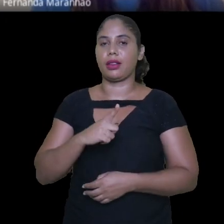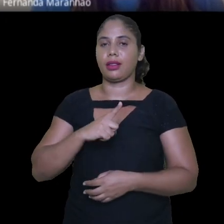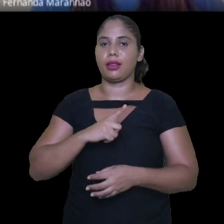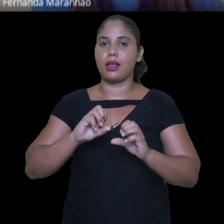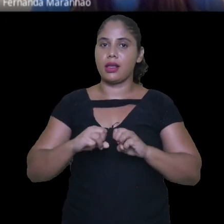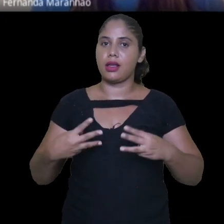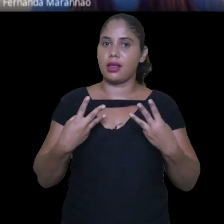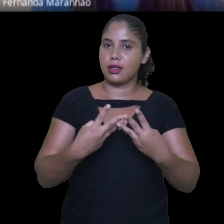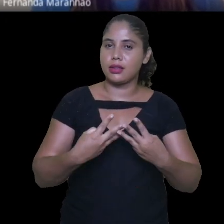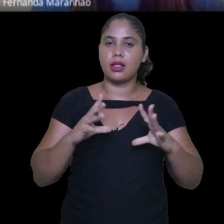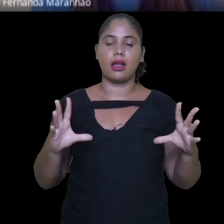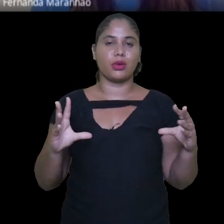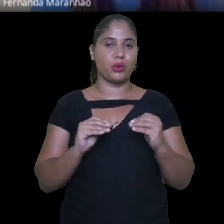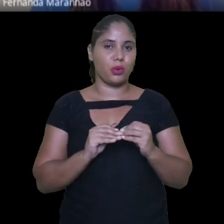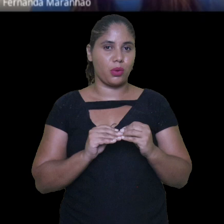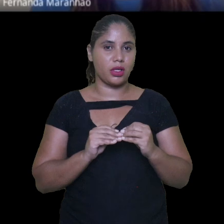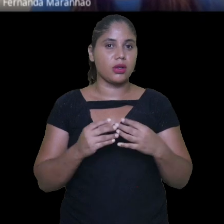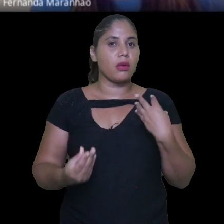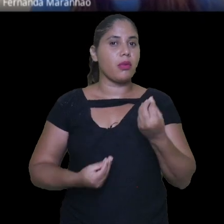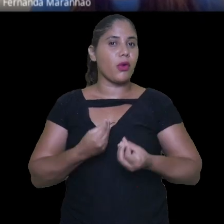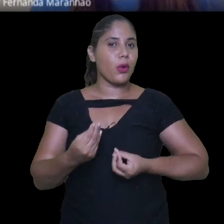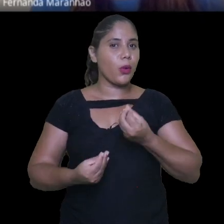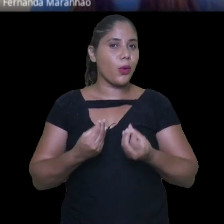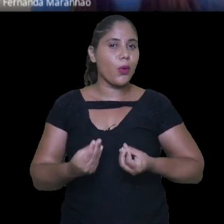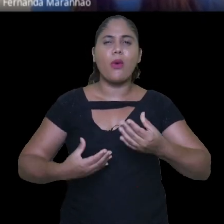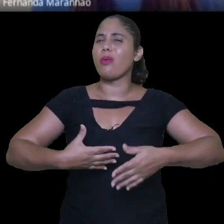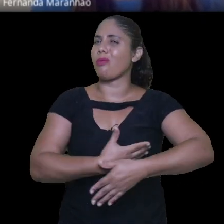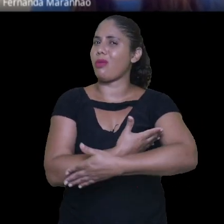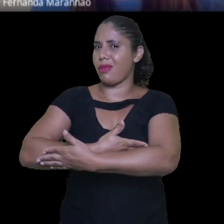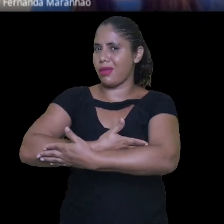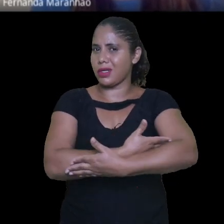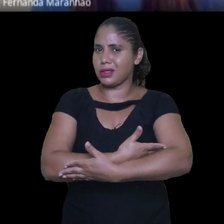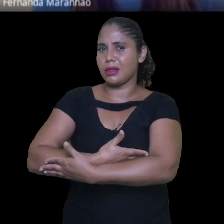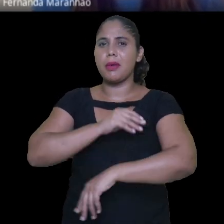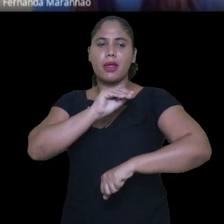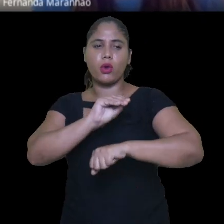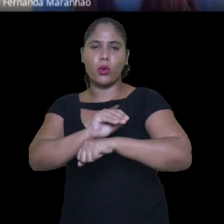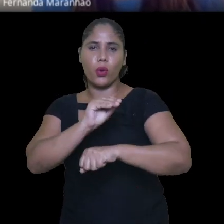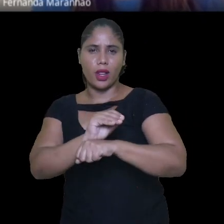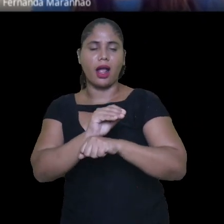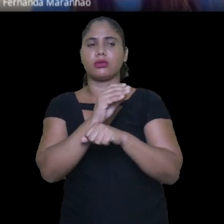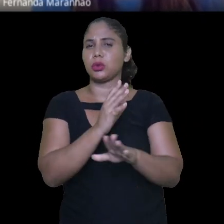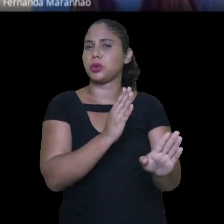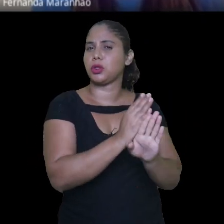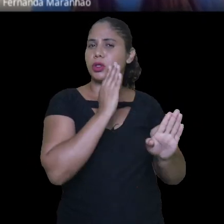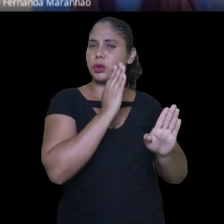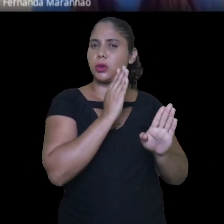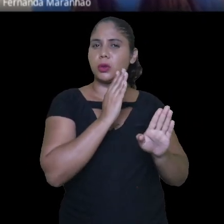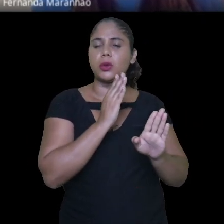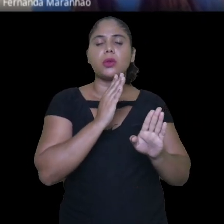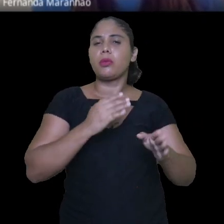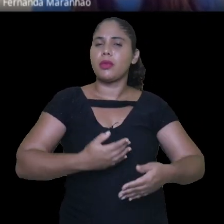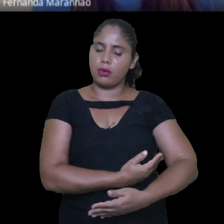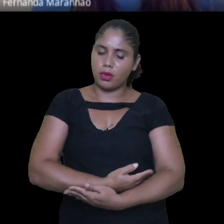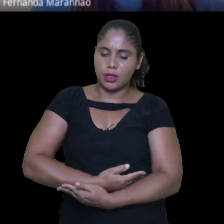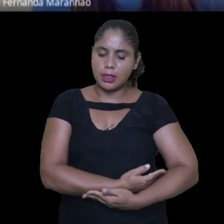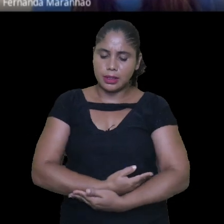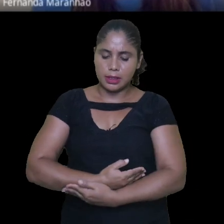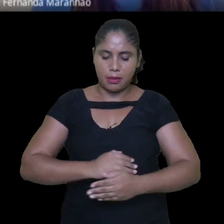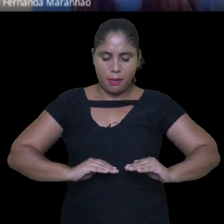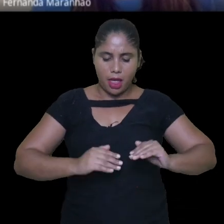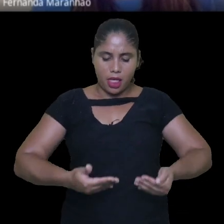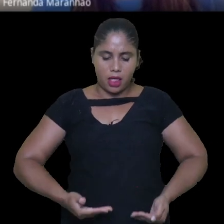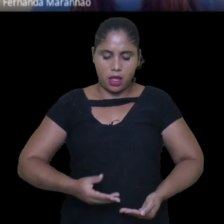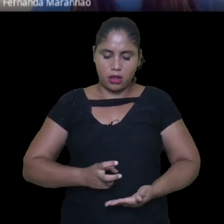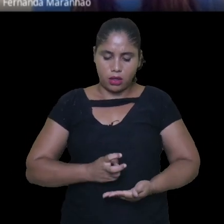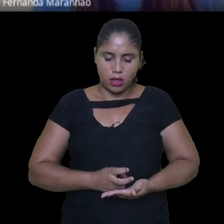mais uma entidade que recomenda o acompanhamento em medicina fetal no mundo, e existe uma grande tabela